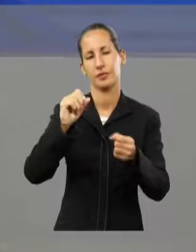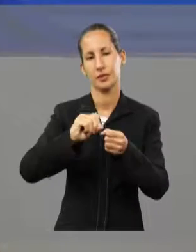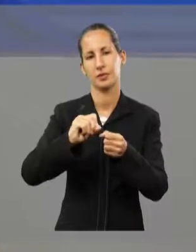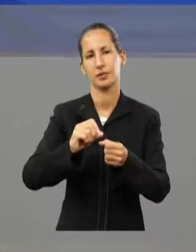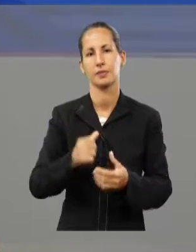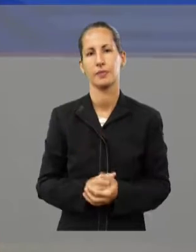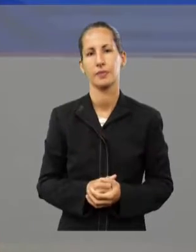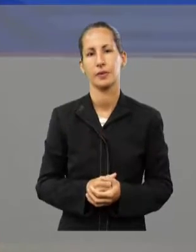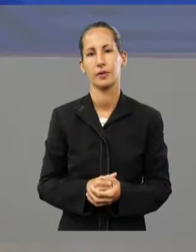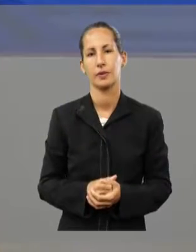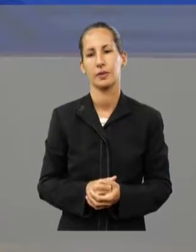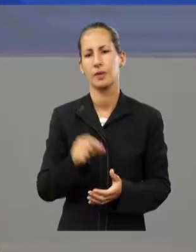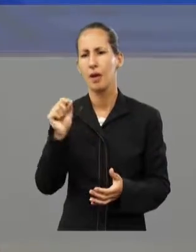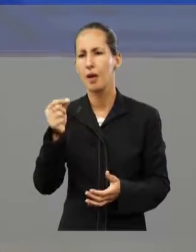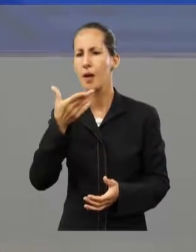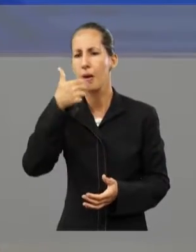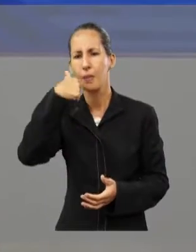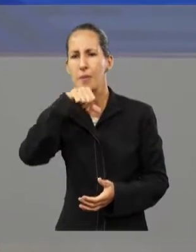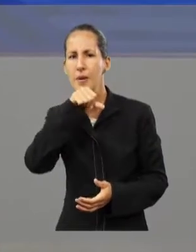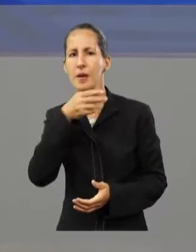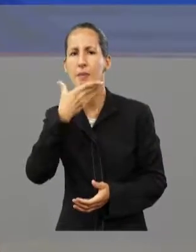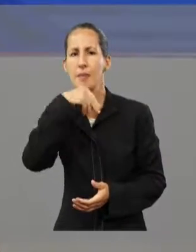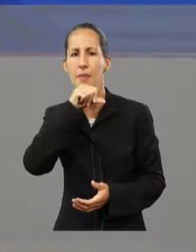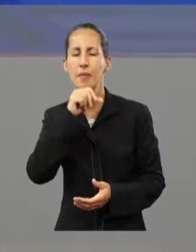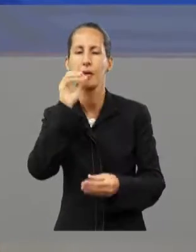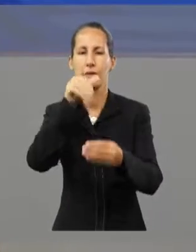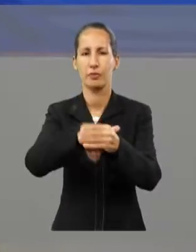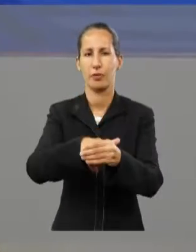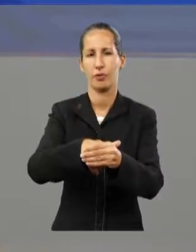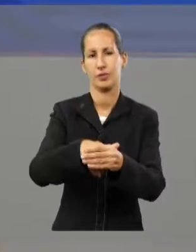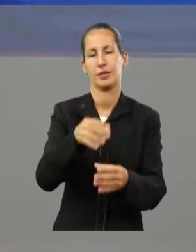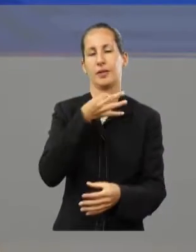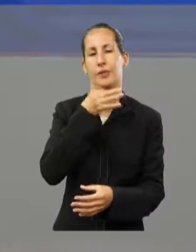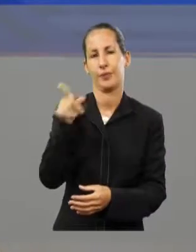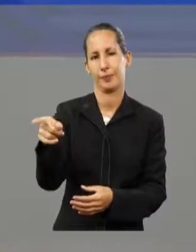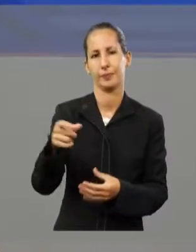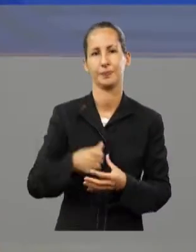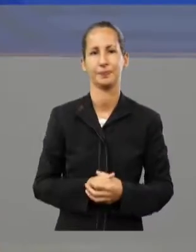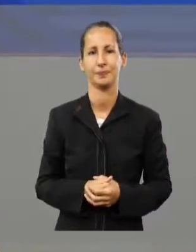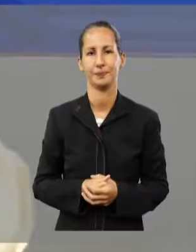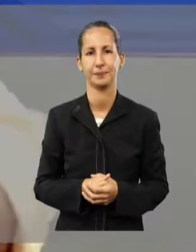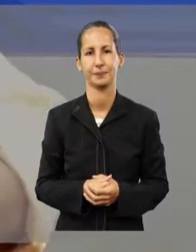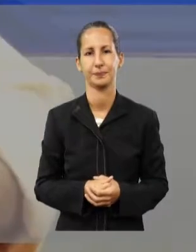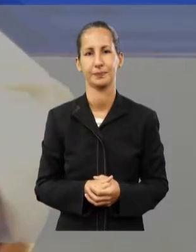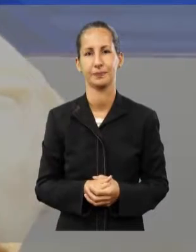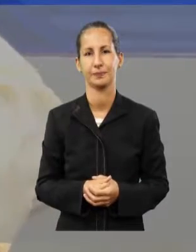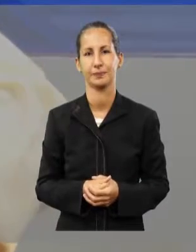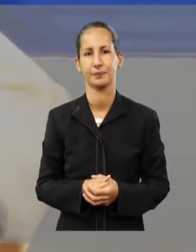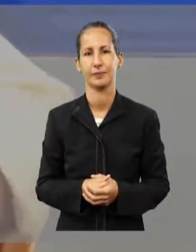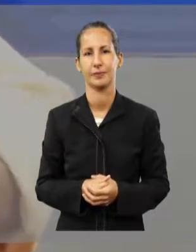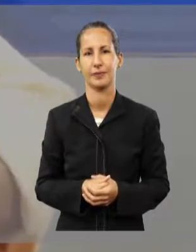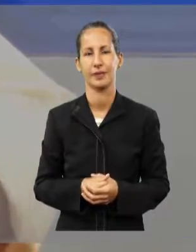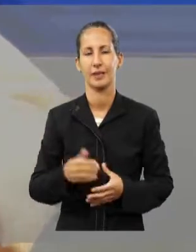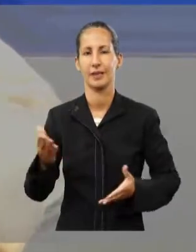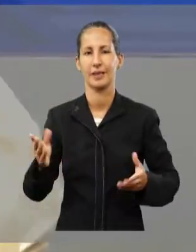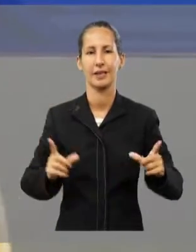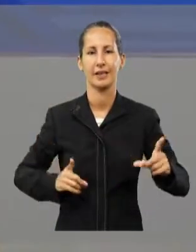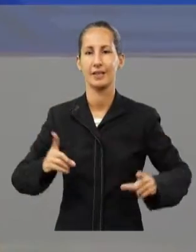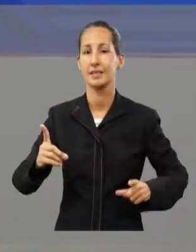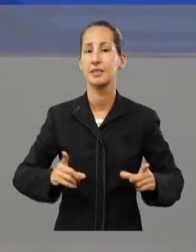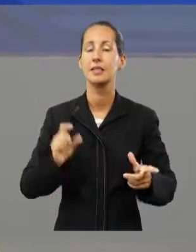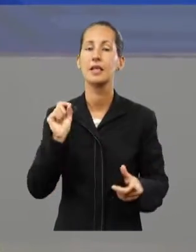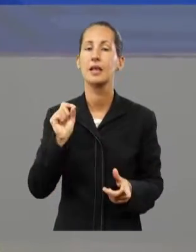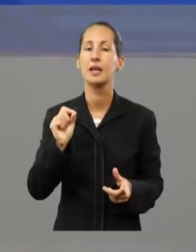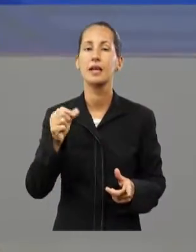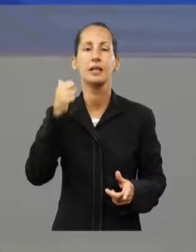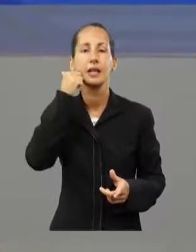É por isso que a criança disse, mamãe, papai, volta da rua. aquela minha dancinha. Aqui, olha. Você chegando